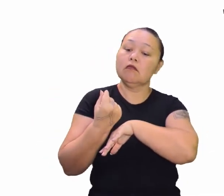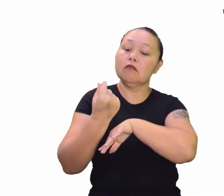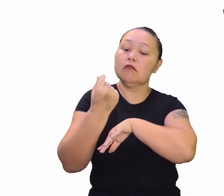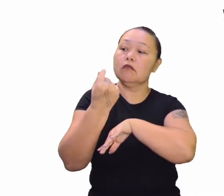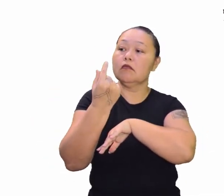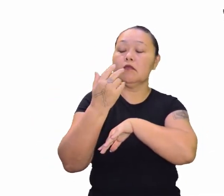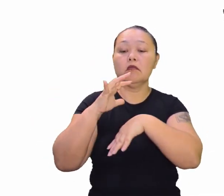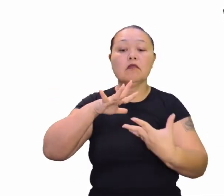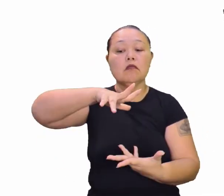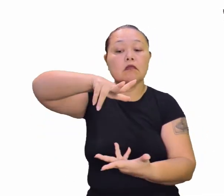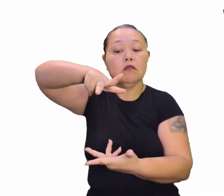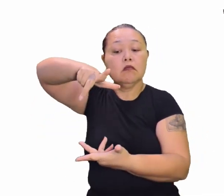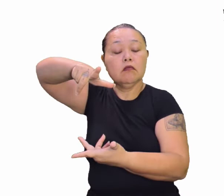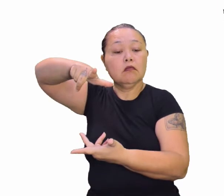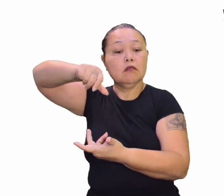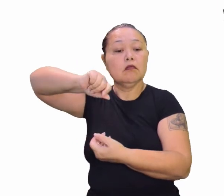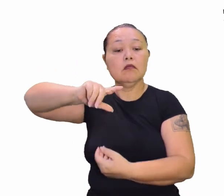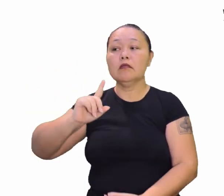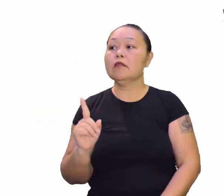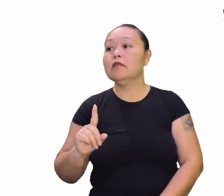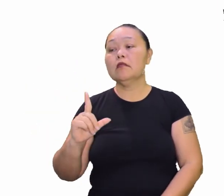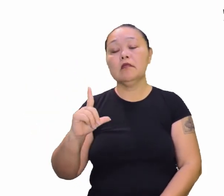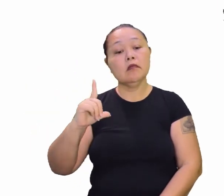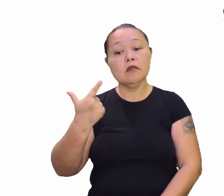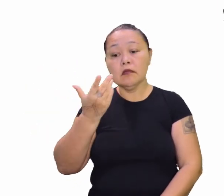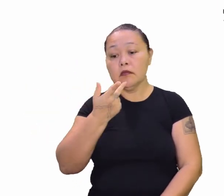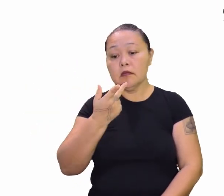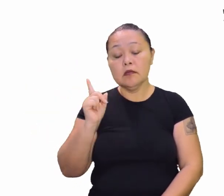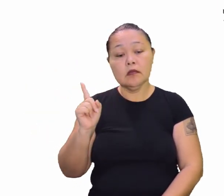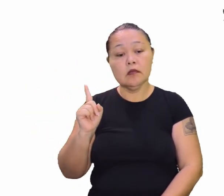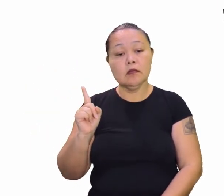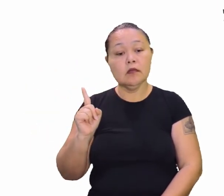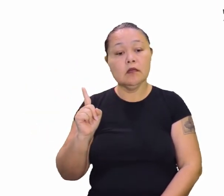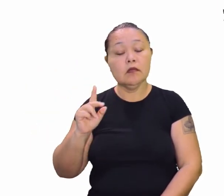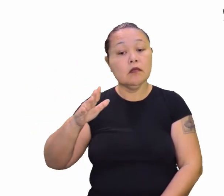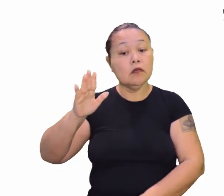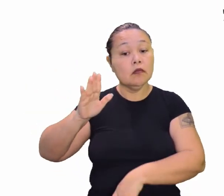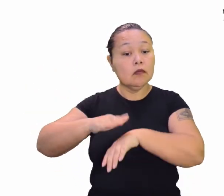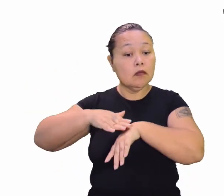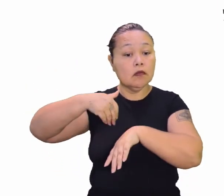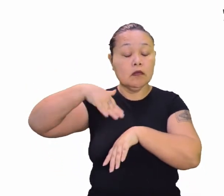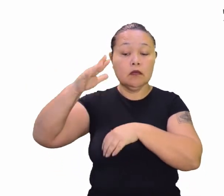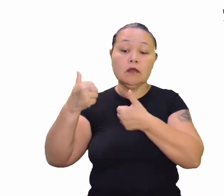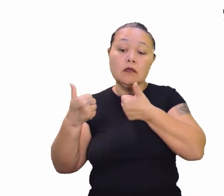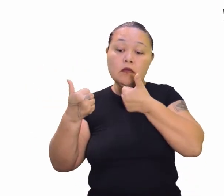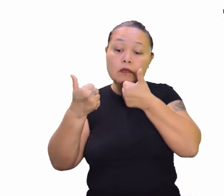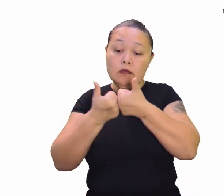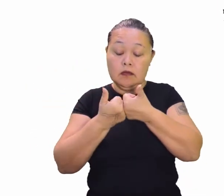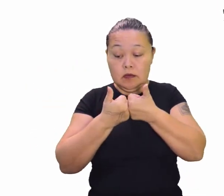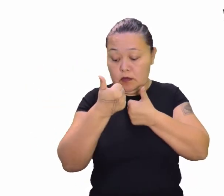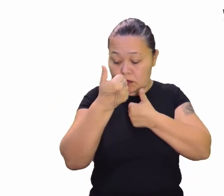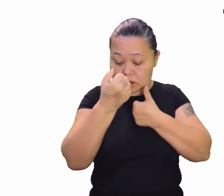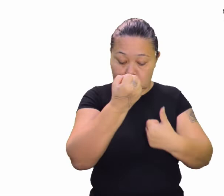professor Jorge, do mundo. Exatamente. E como você falou, quanto mais próximo de